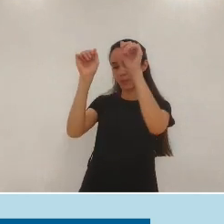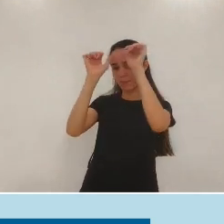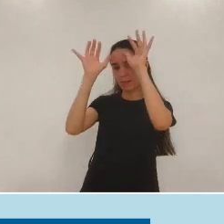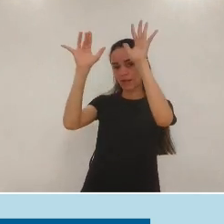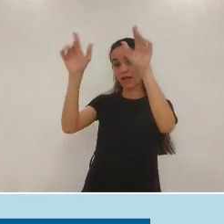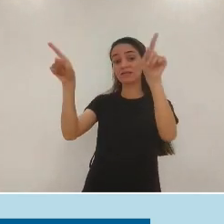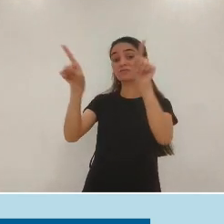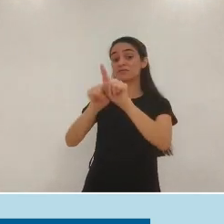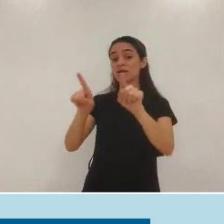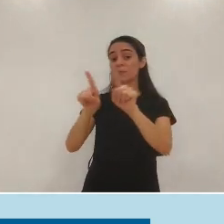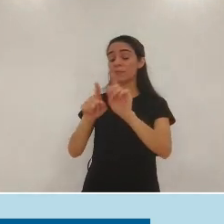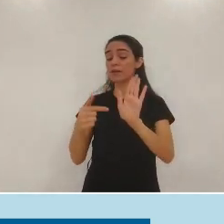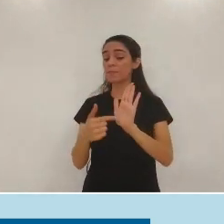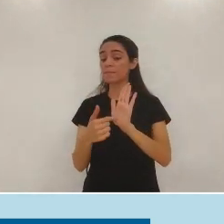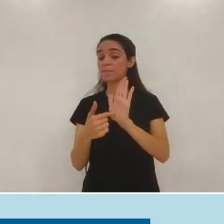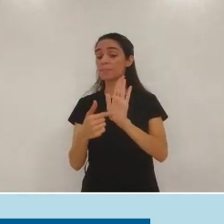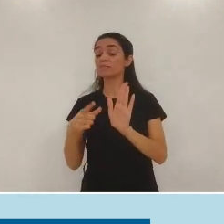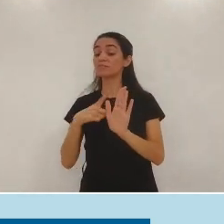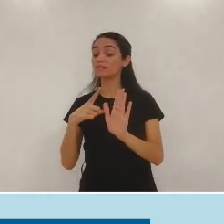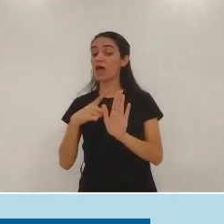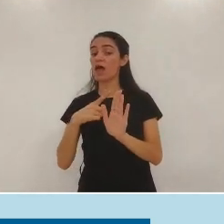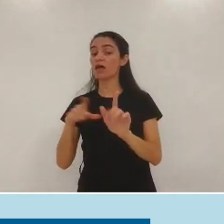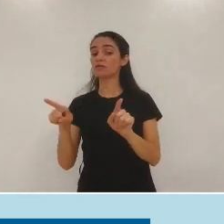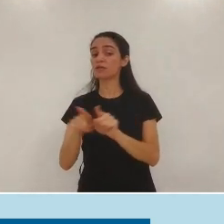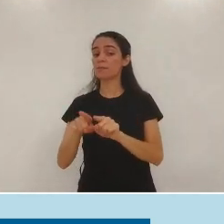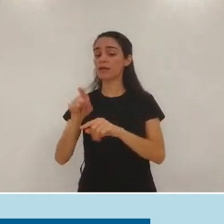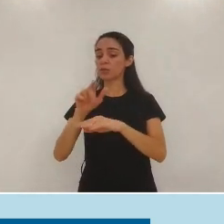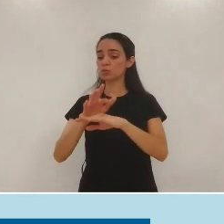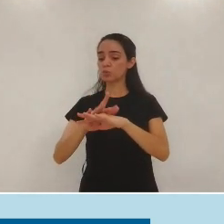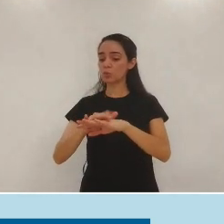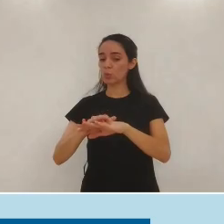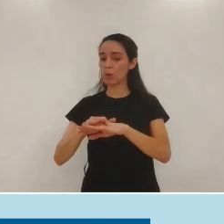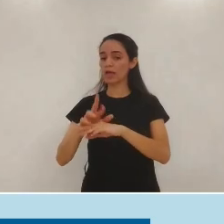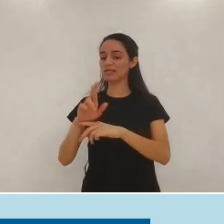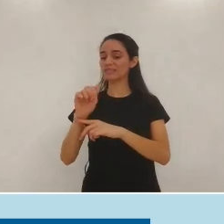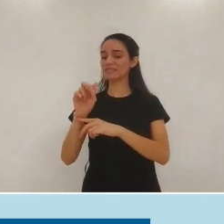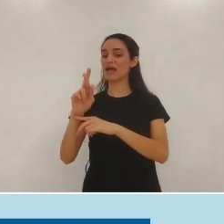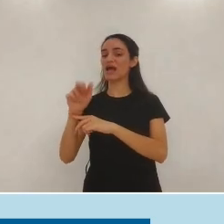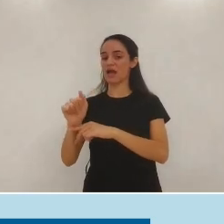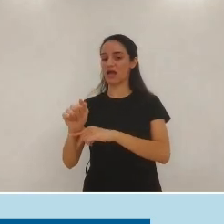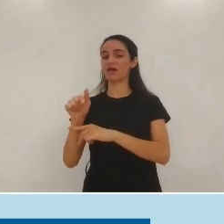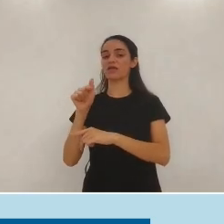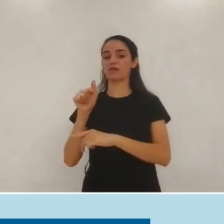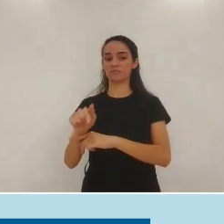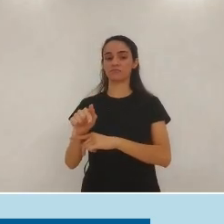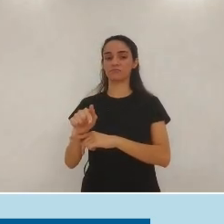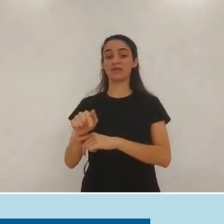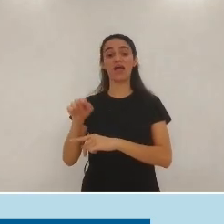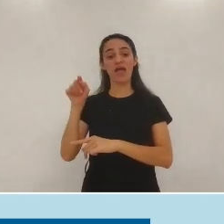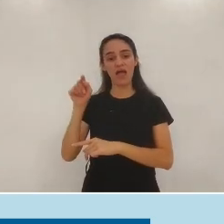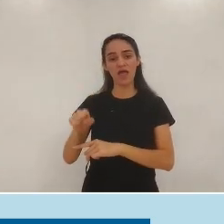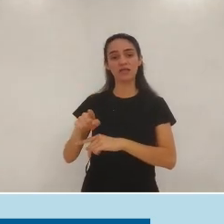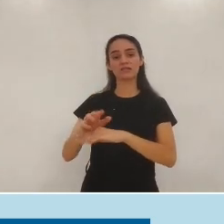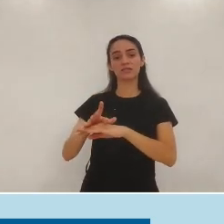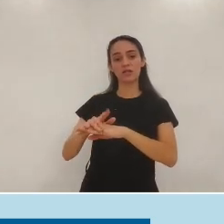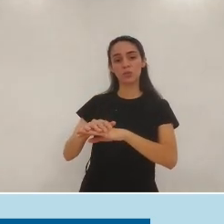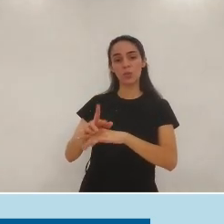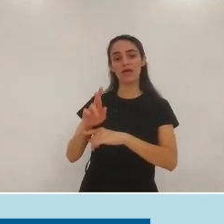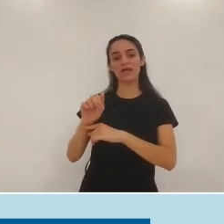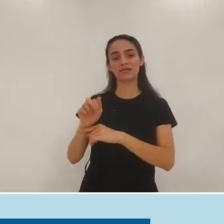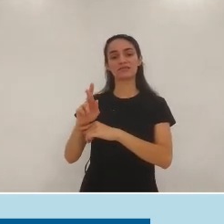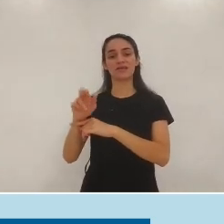doença rara, então ela tem uma variante genética rara, essa variante genética rara vai ser